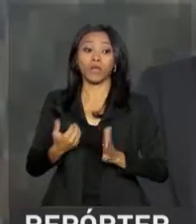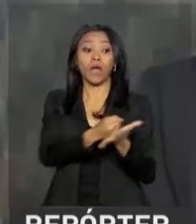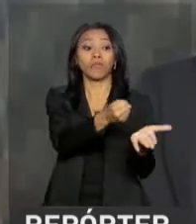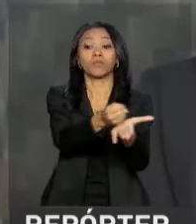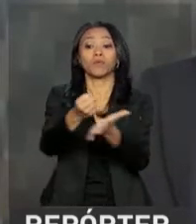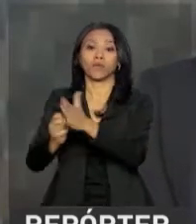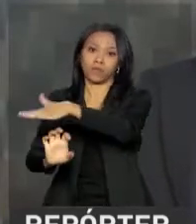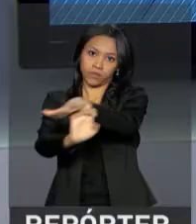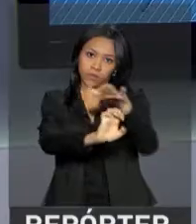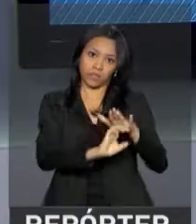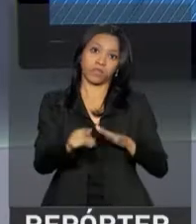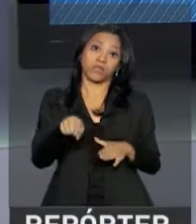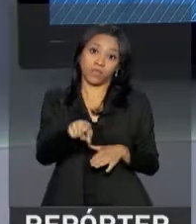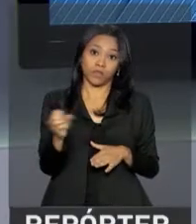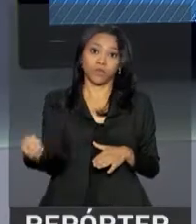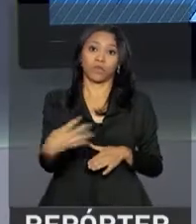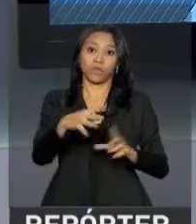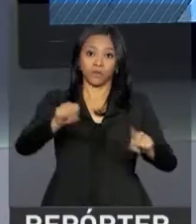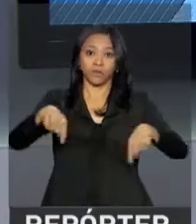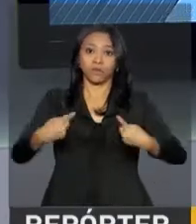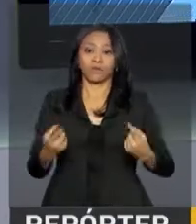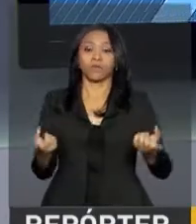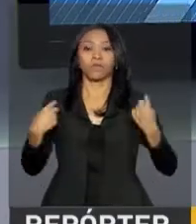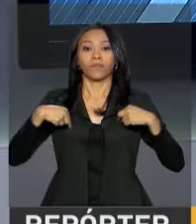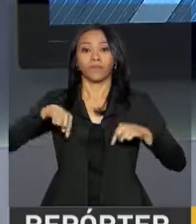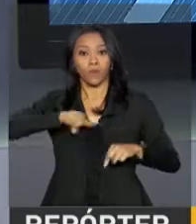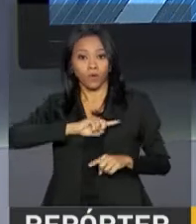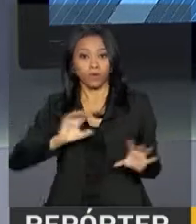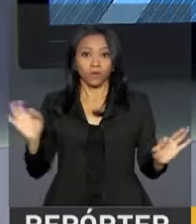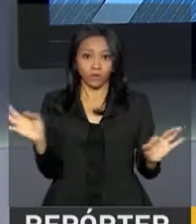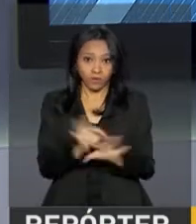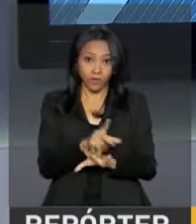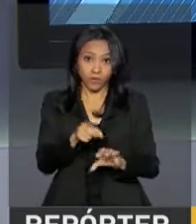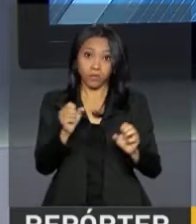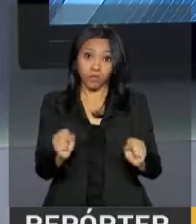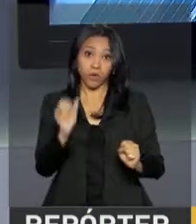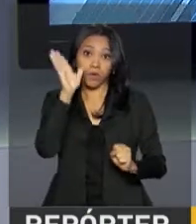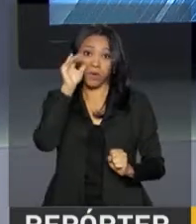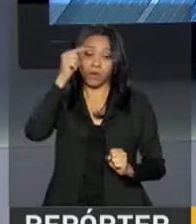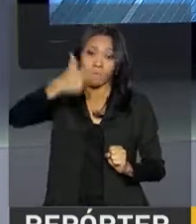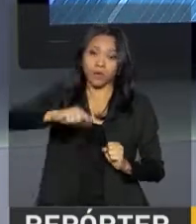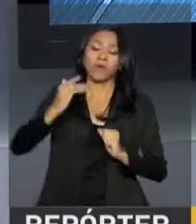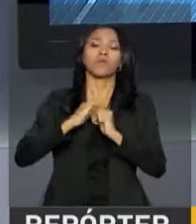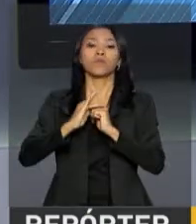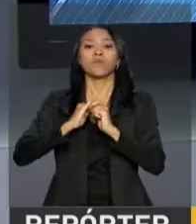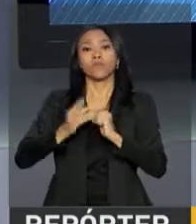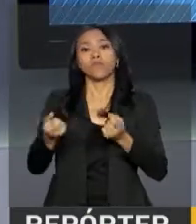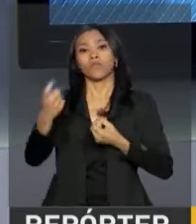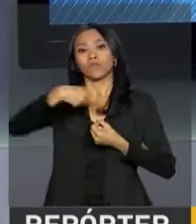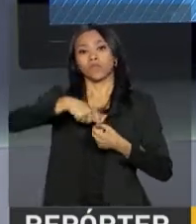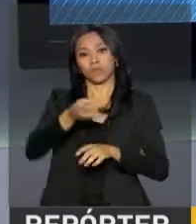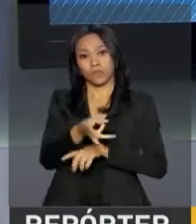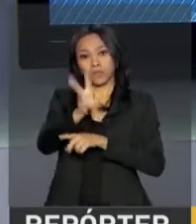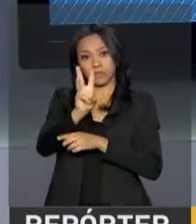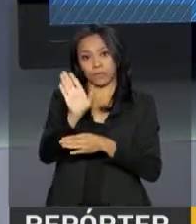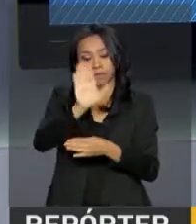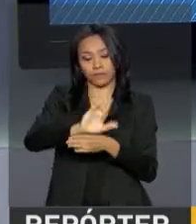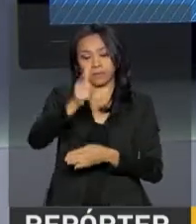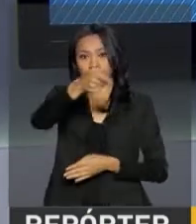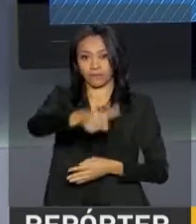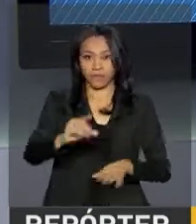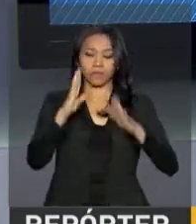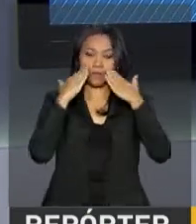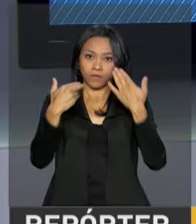enfrentar este novo desafio nós ficamos por aqui você pode rever as reportagens no youtube voltamos às três da tarde na